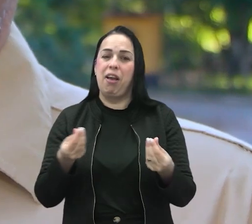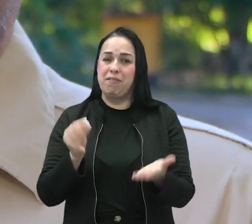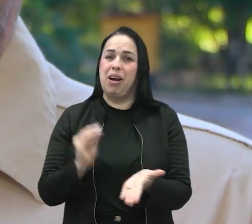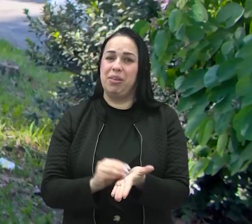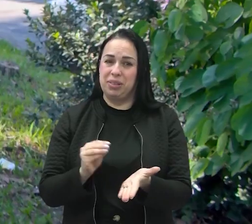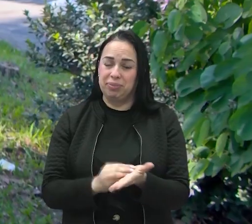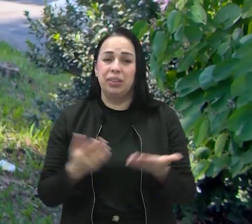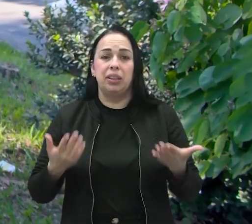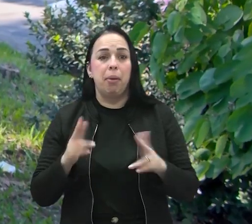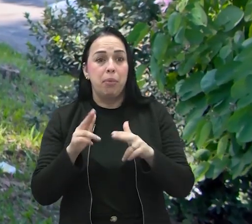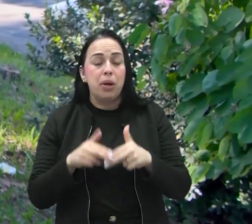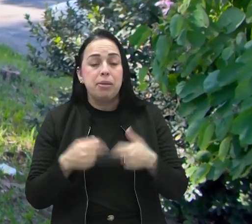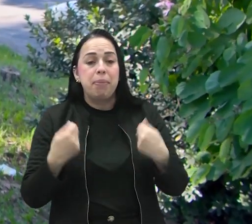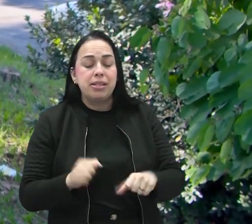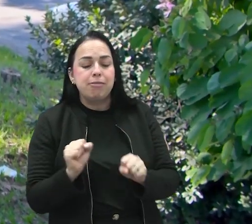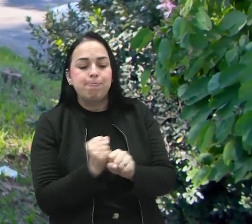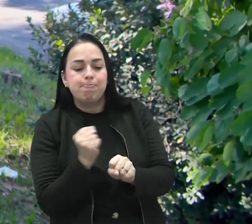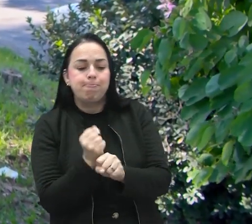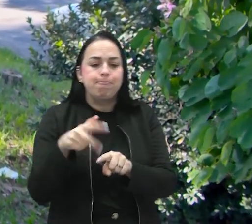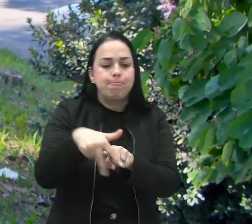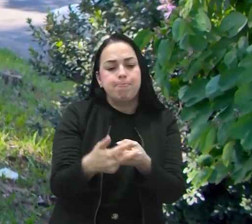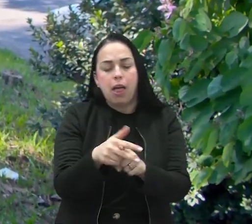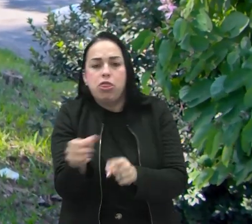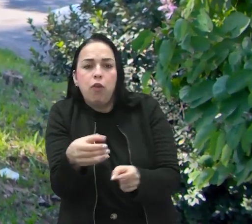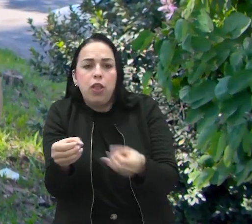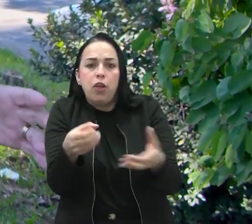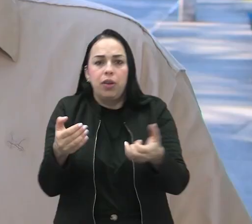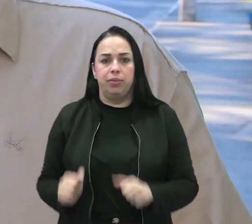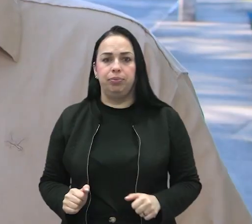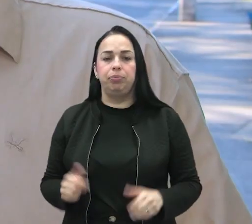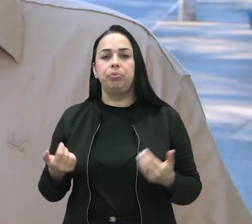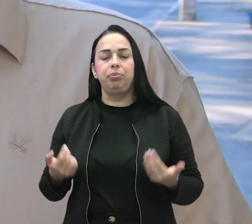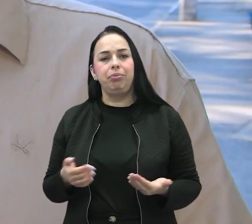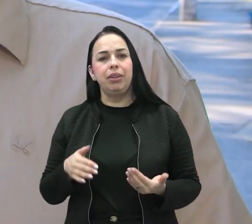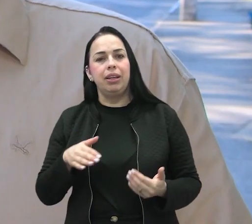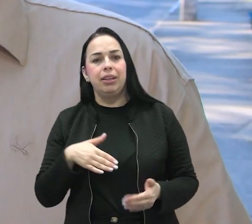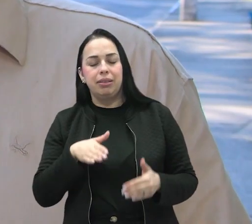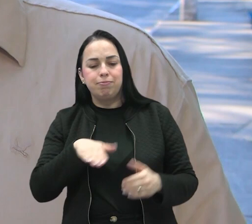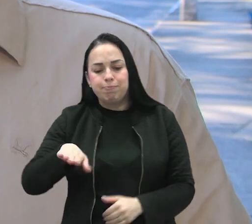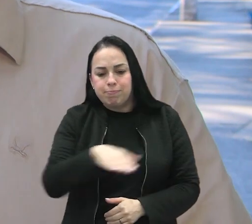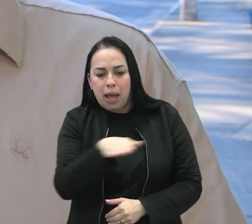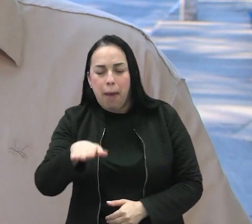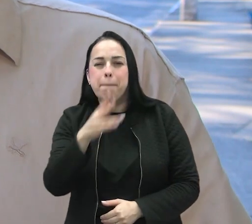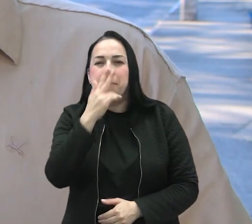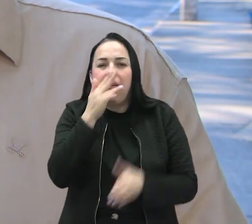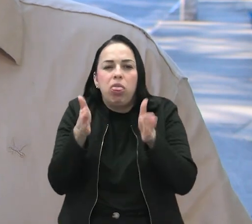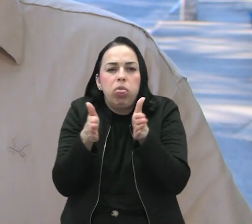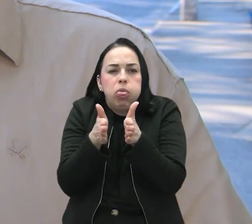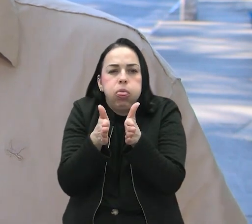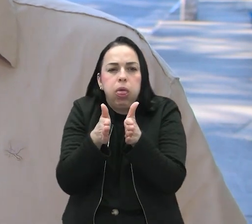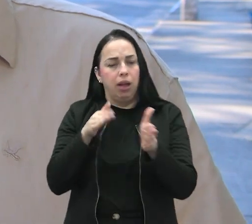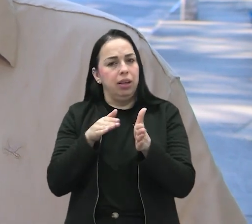toda a demanda. Para isso, seriam necessárias algumas modernizações. Ela praticamente, em alguns pontos, ela passa a ser uma avenida, uma via